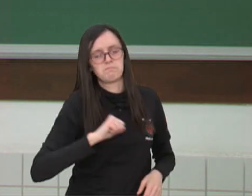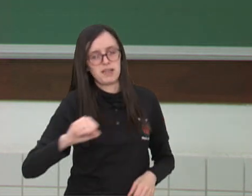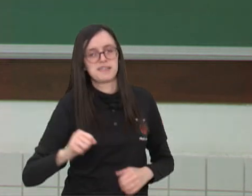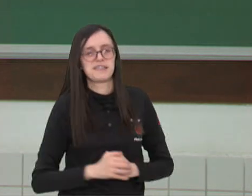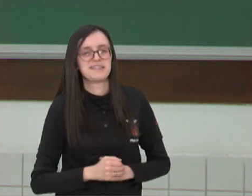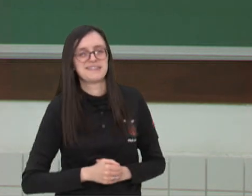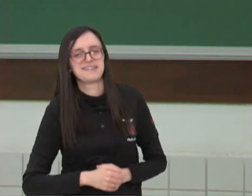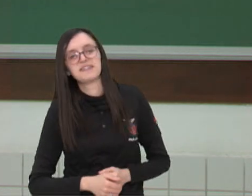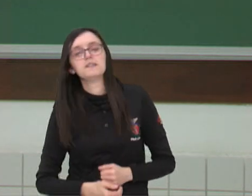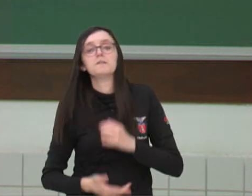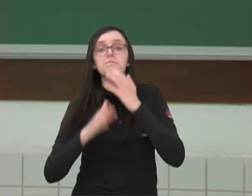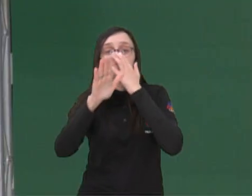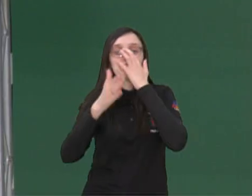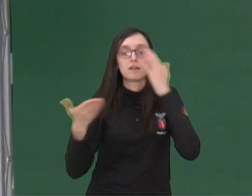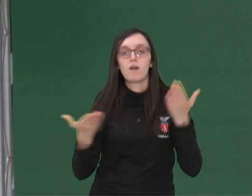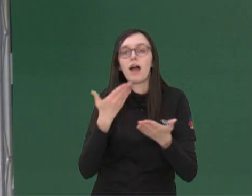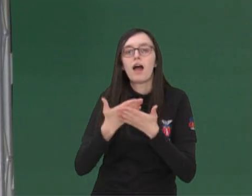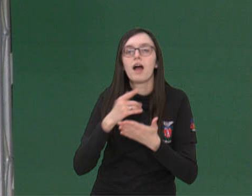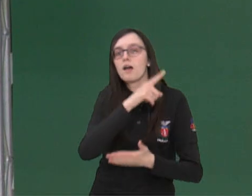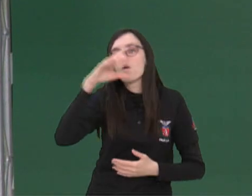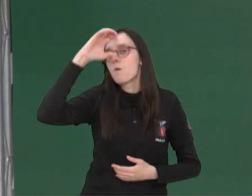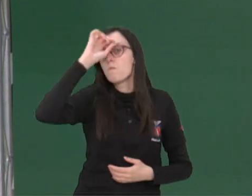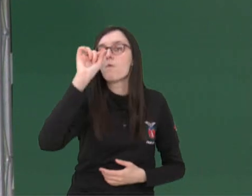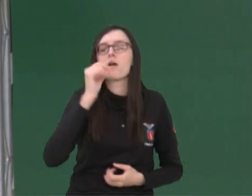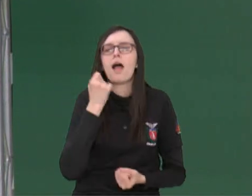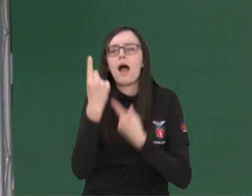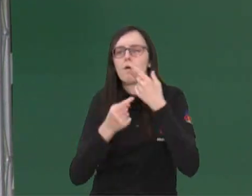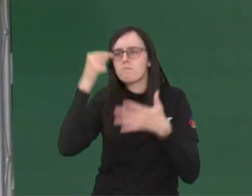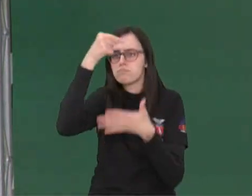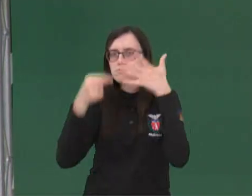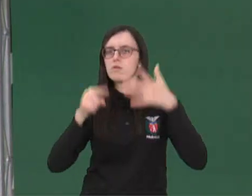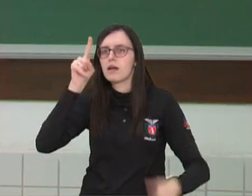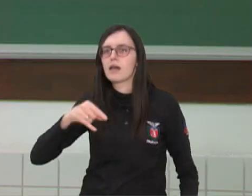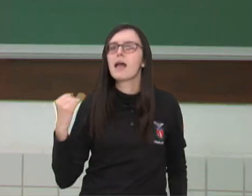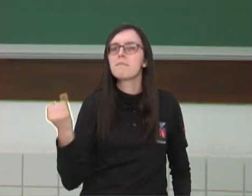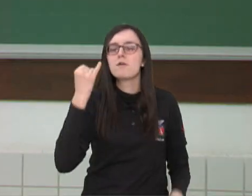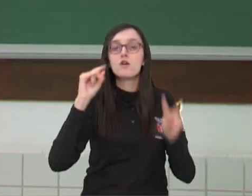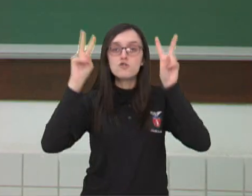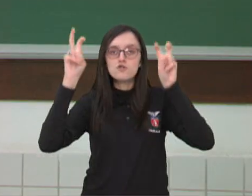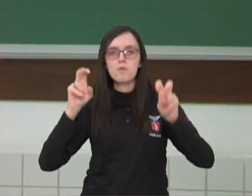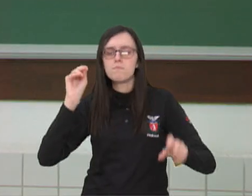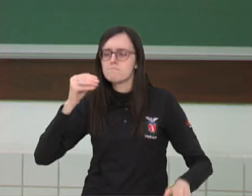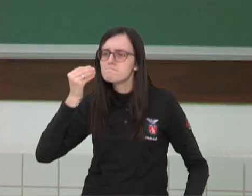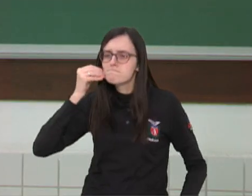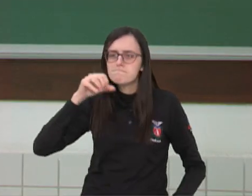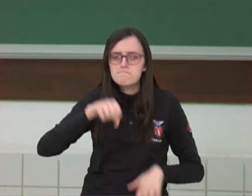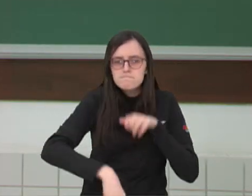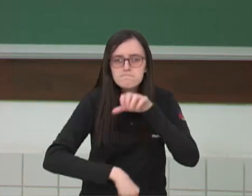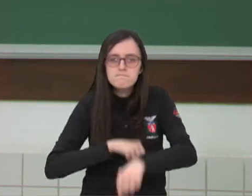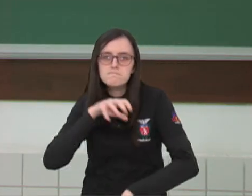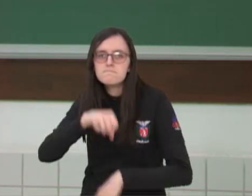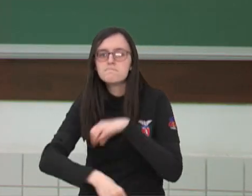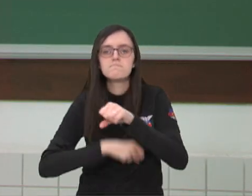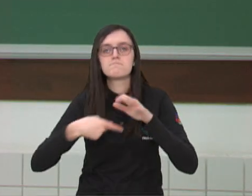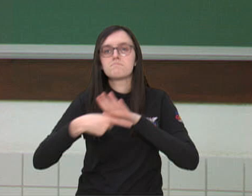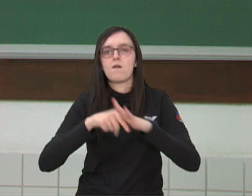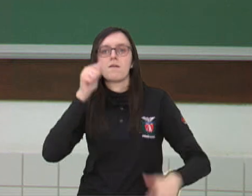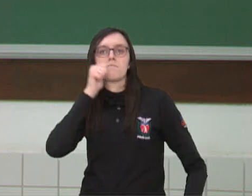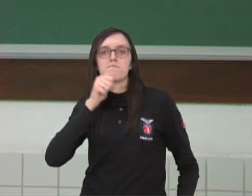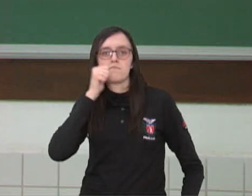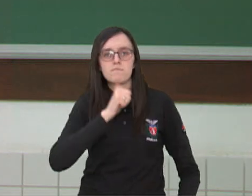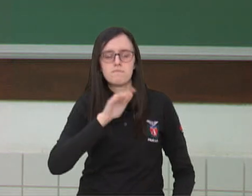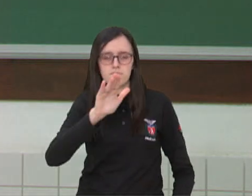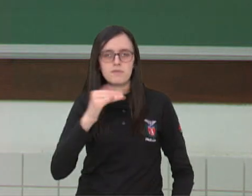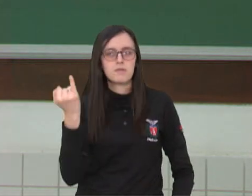Massa? Ei, na aula de hoje você aprendeu alguns pontos importantes sobre essa busca pelo protagonismo feminino.